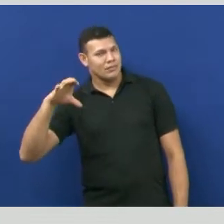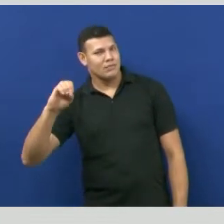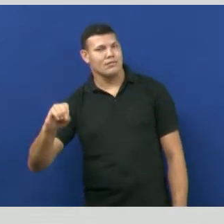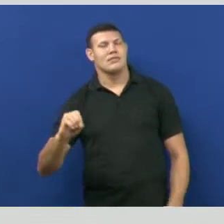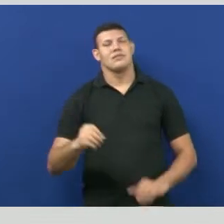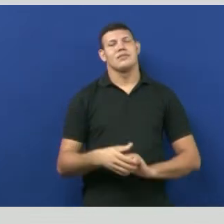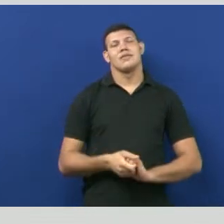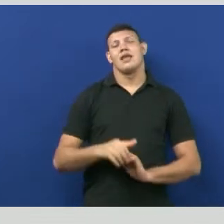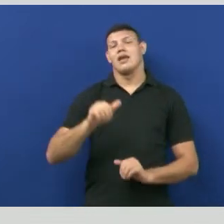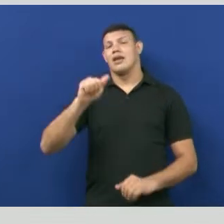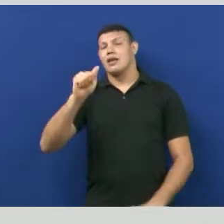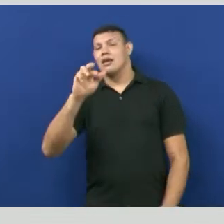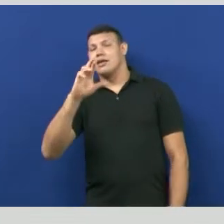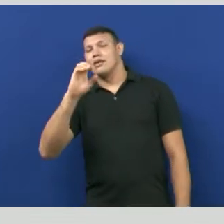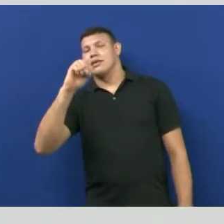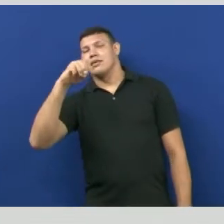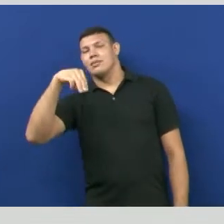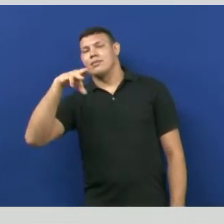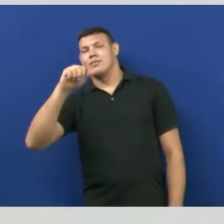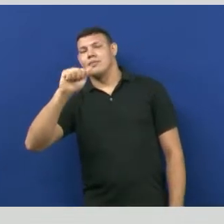e aromático.